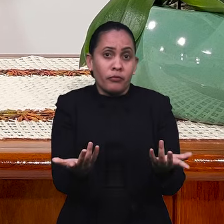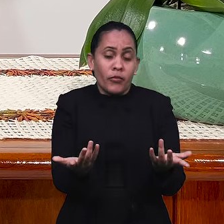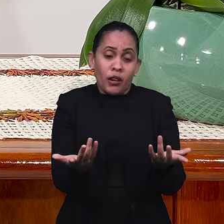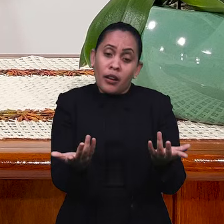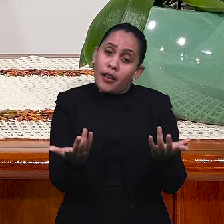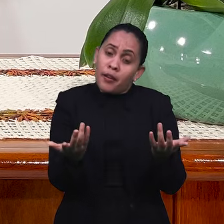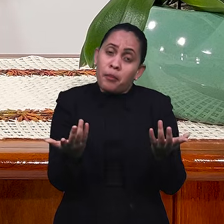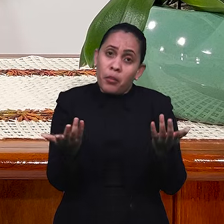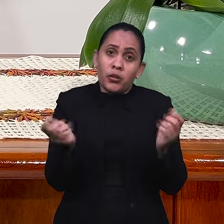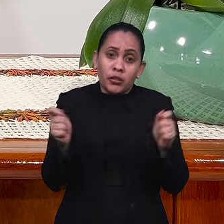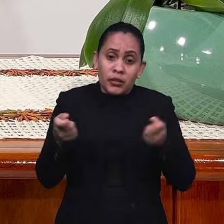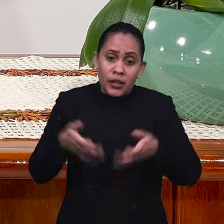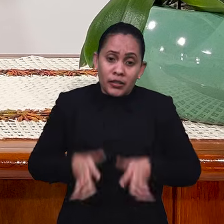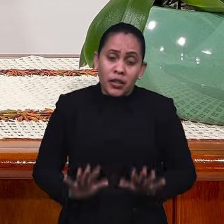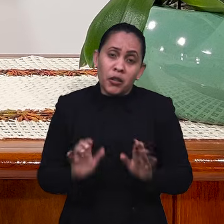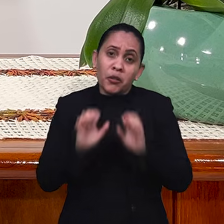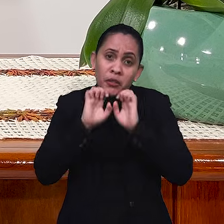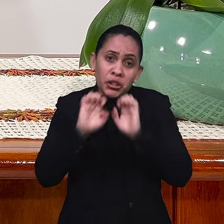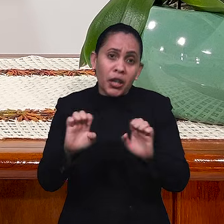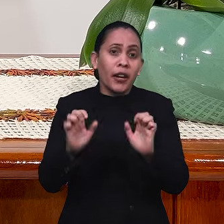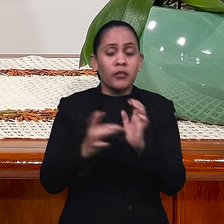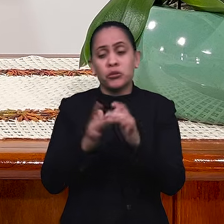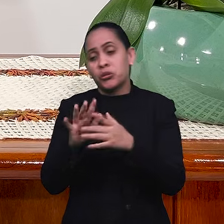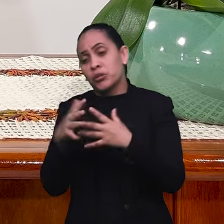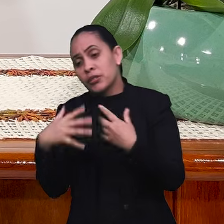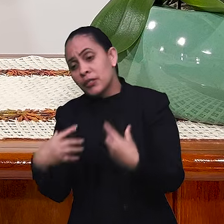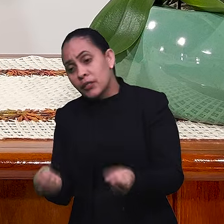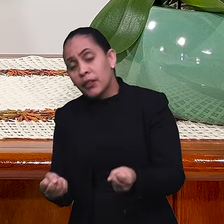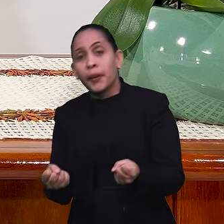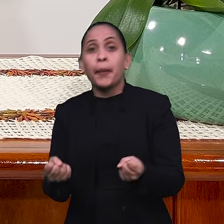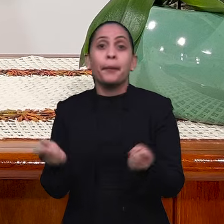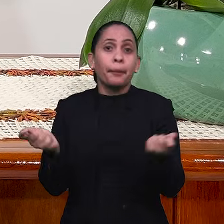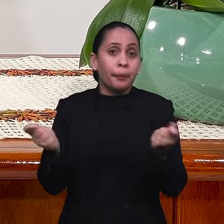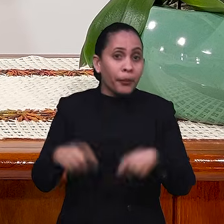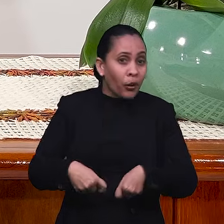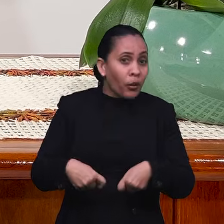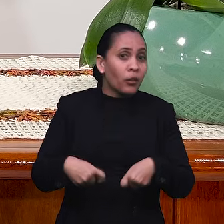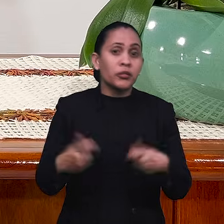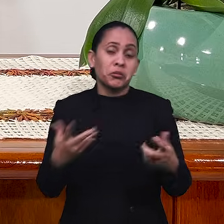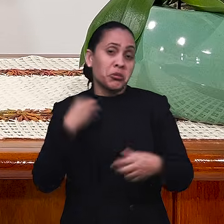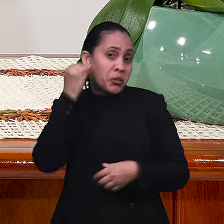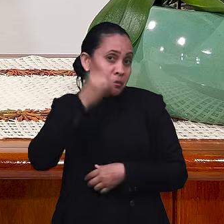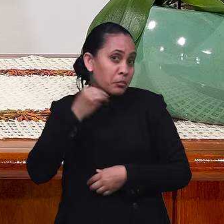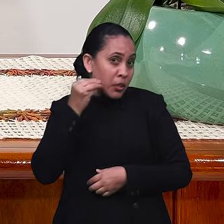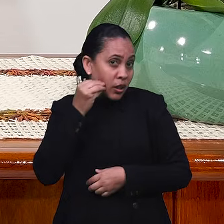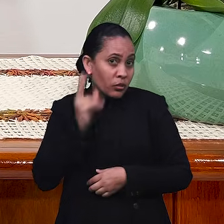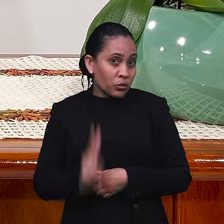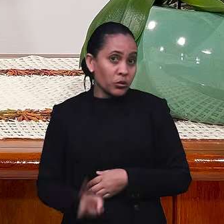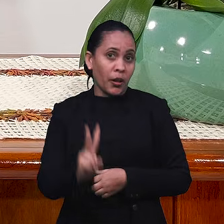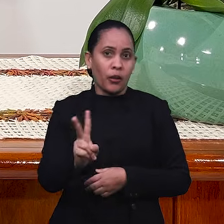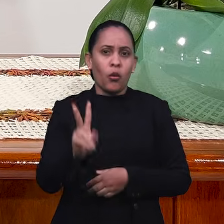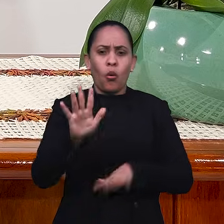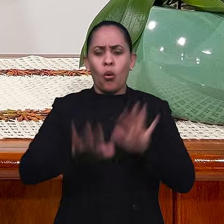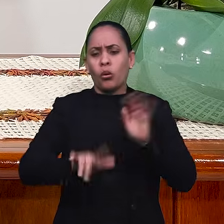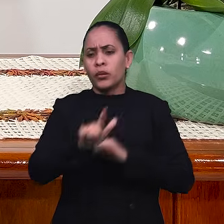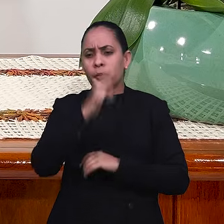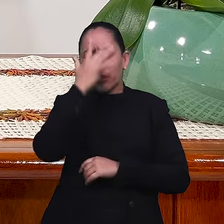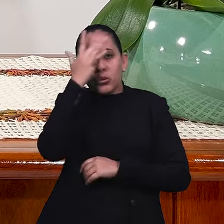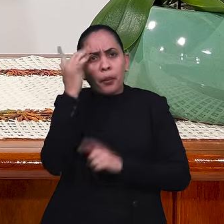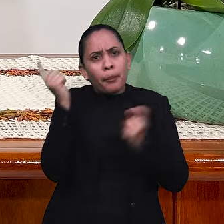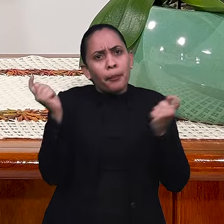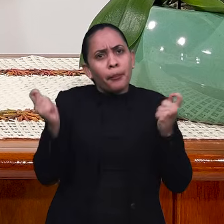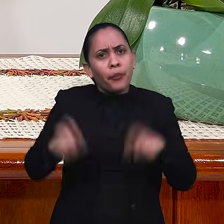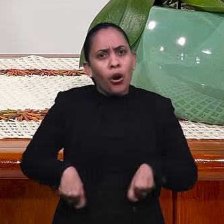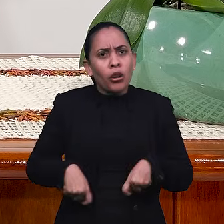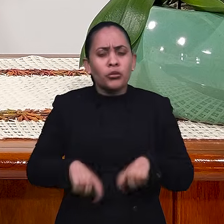evangélico, cresceram, se converteram, se entregaram ao Senhor definitivamente, tiveram a sua experiência e seguiram a vida. Outros não. Outros, às vezes,